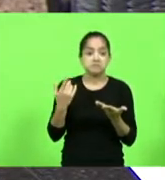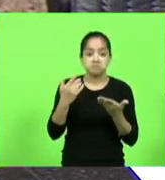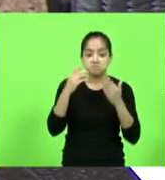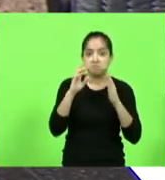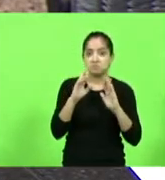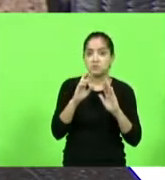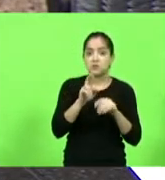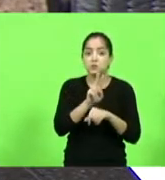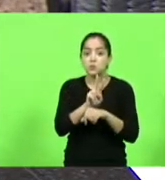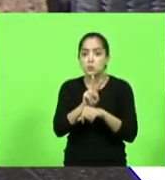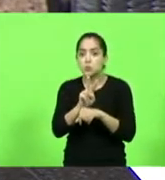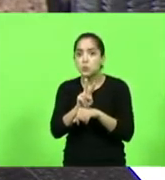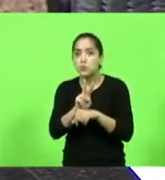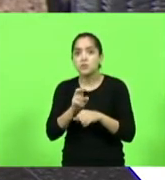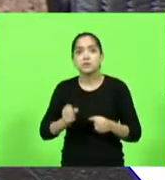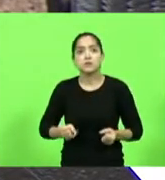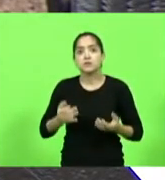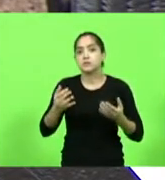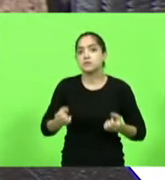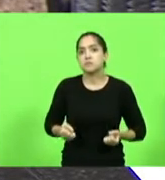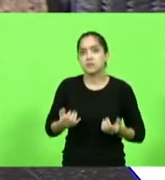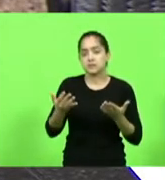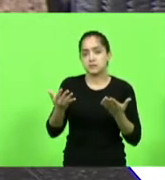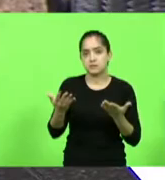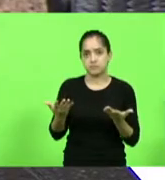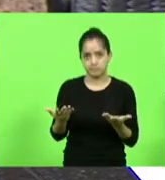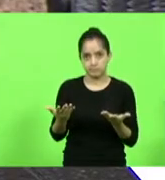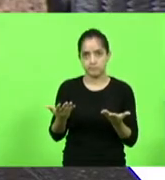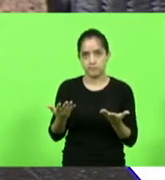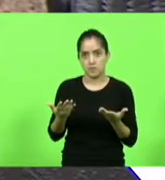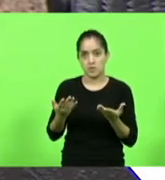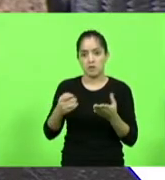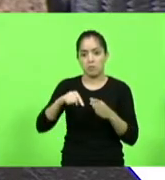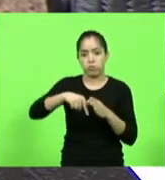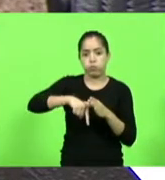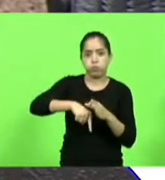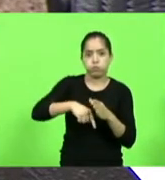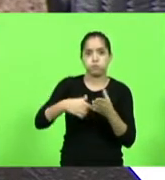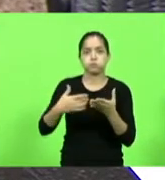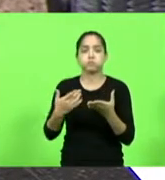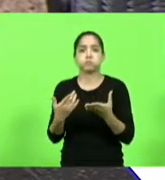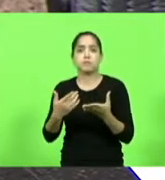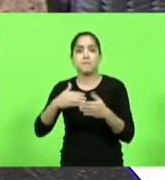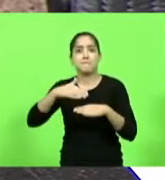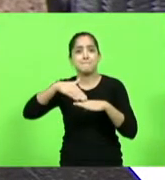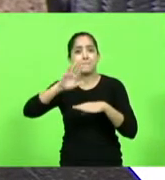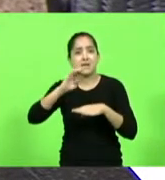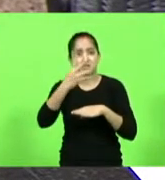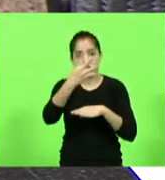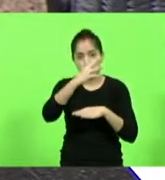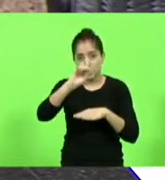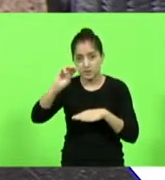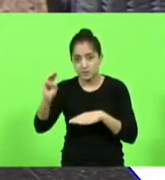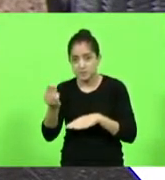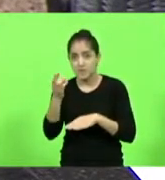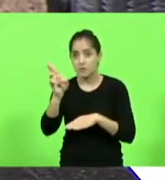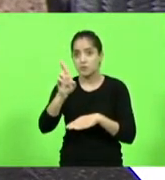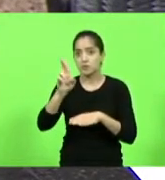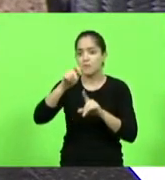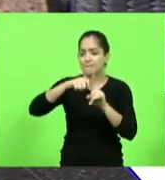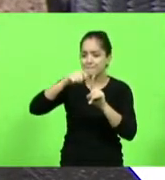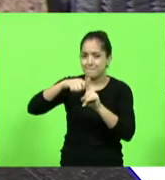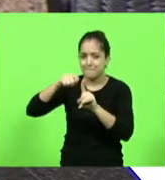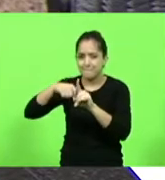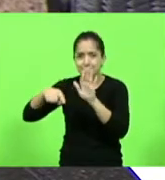nossa maior despesa? Um buraco que suga mais de R$400 milhões de reais por mês só em